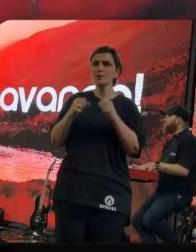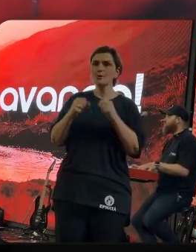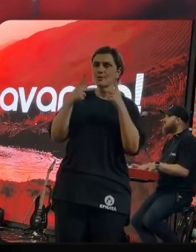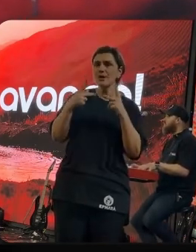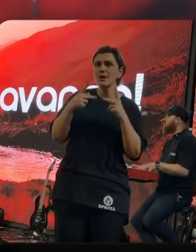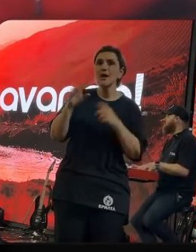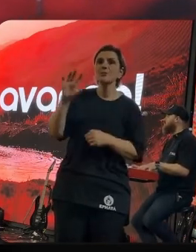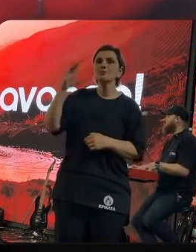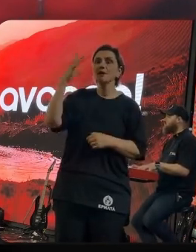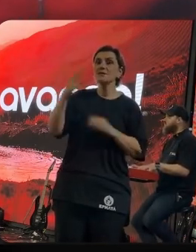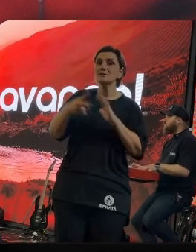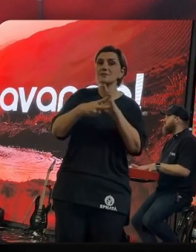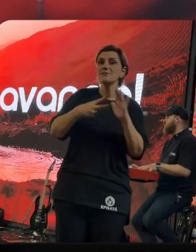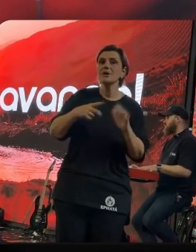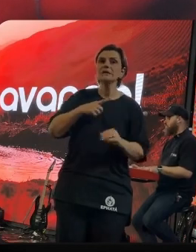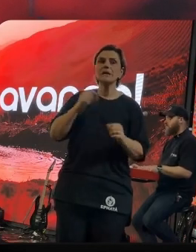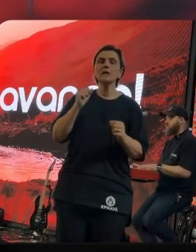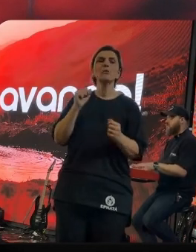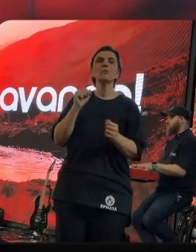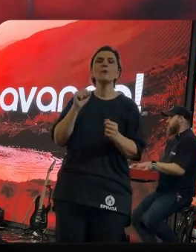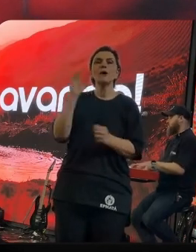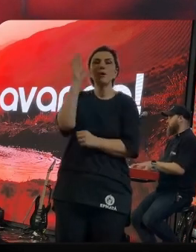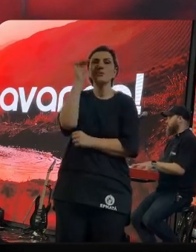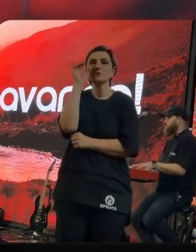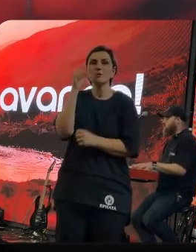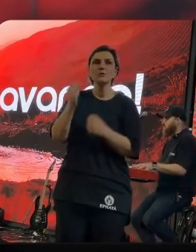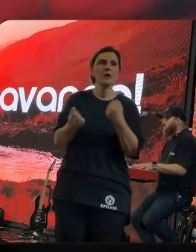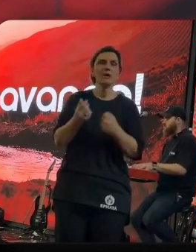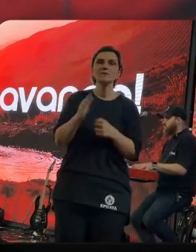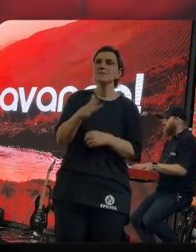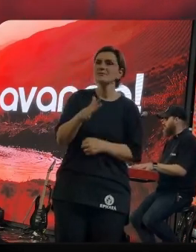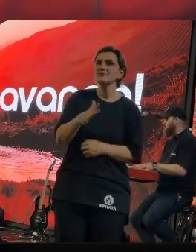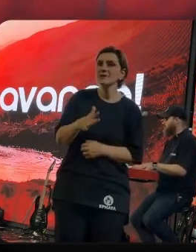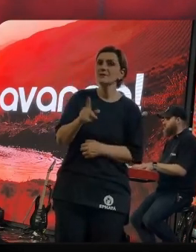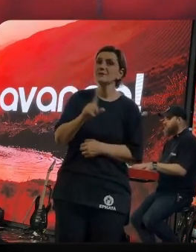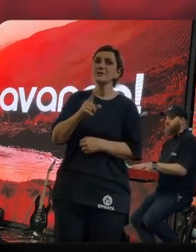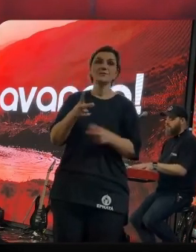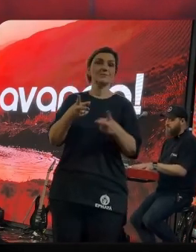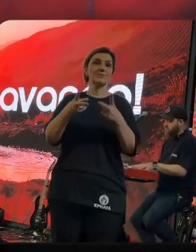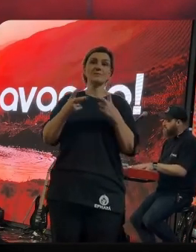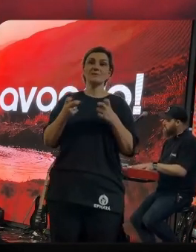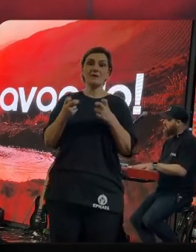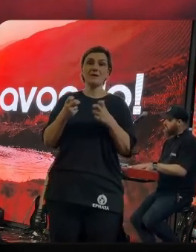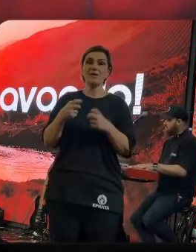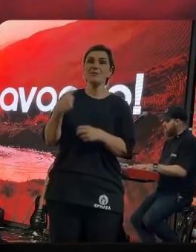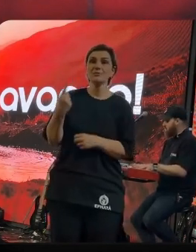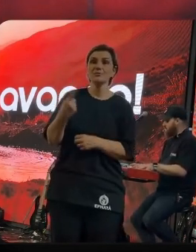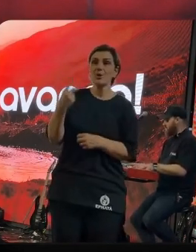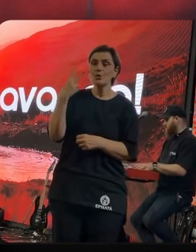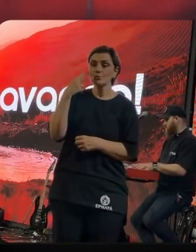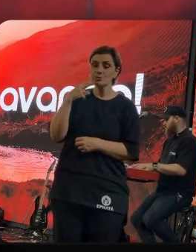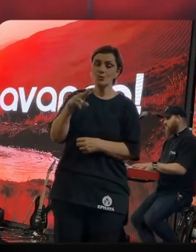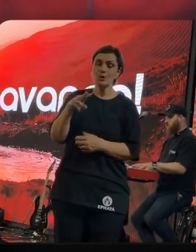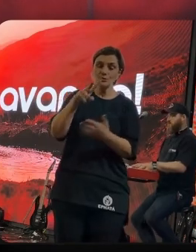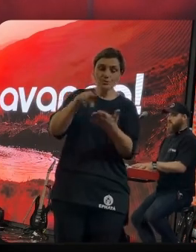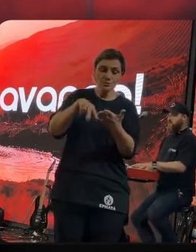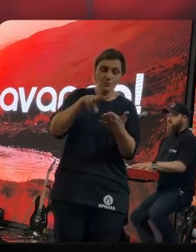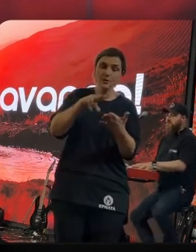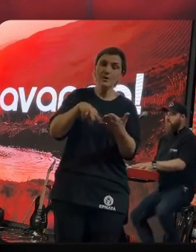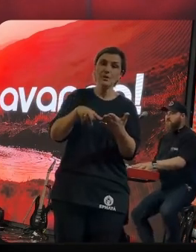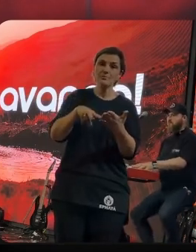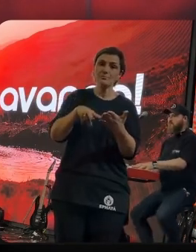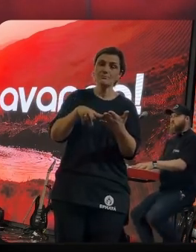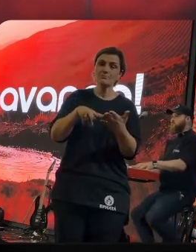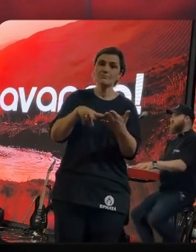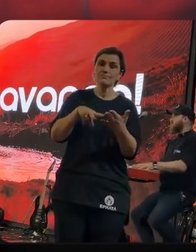Acontece que esse versículo ele tem uma observação que muitas vezes passa desapercebido aos nossos olhos quando da leitura.